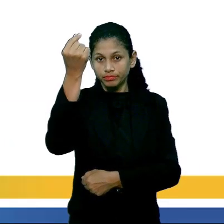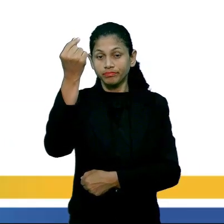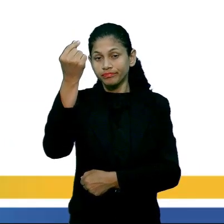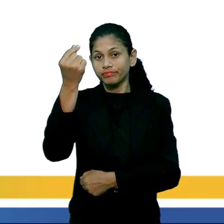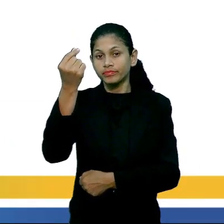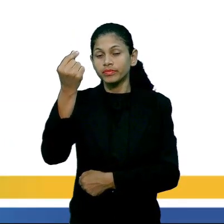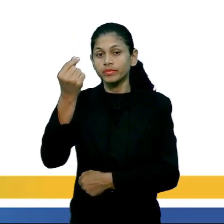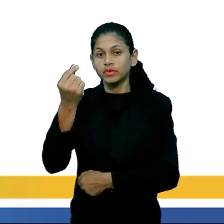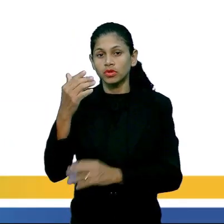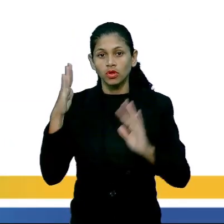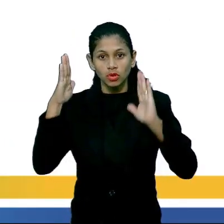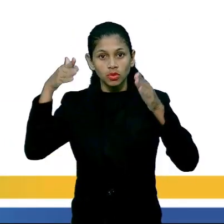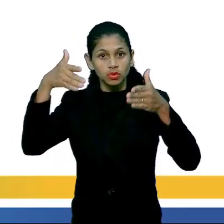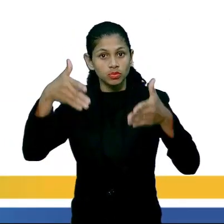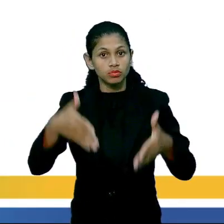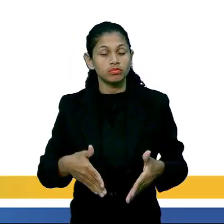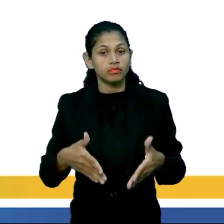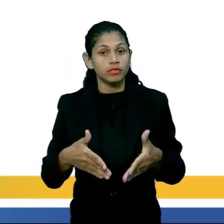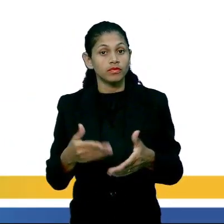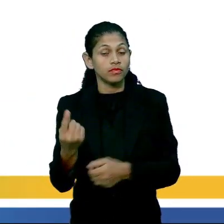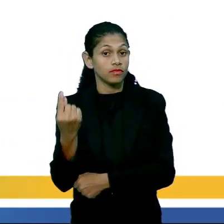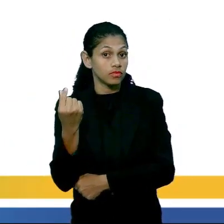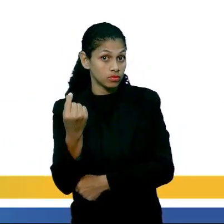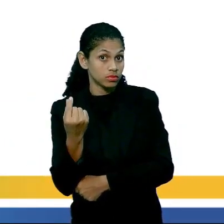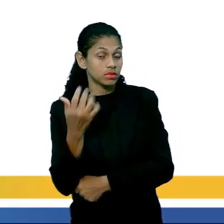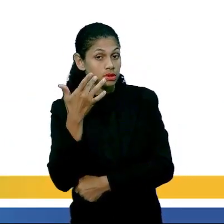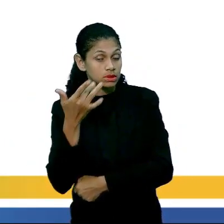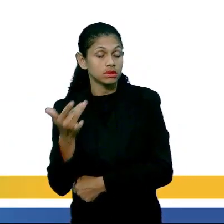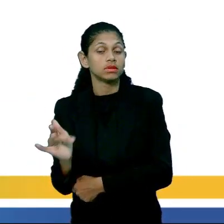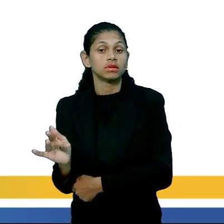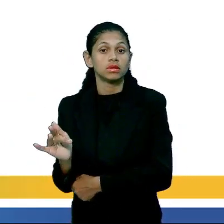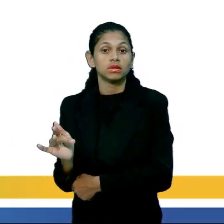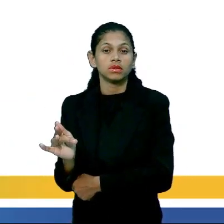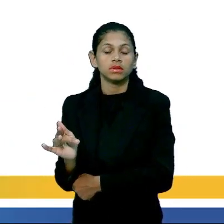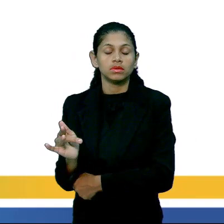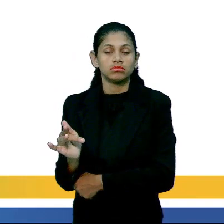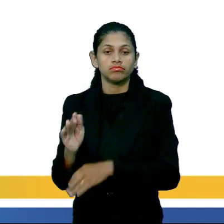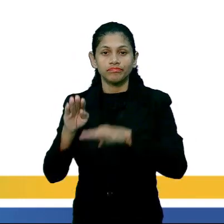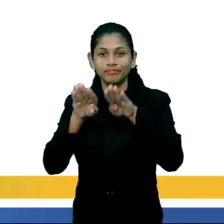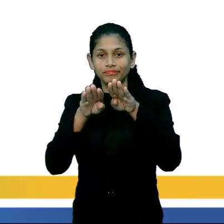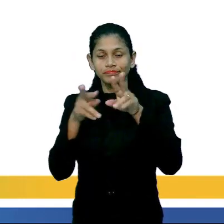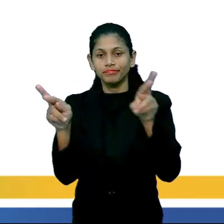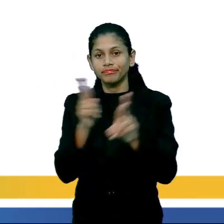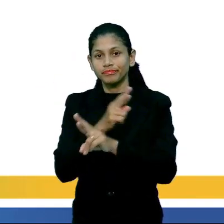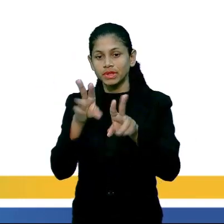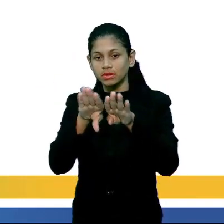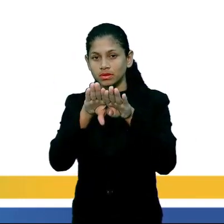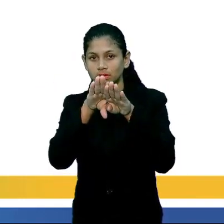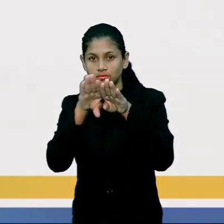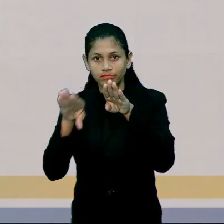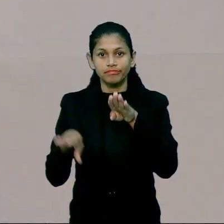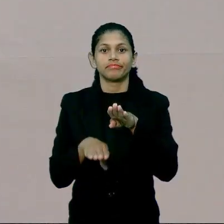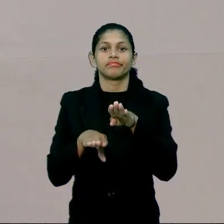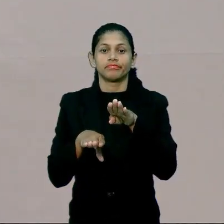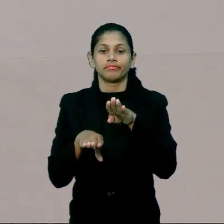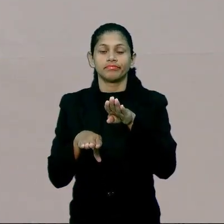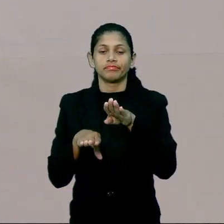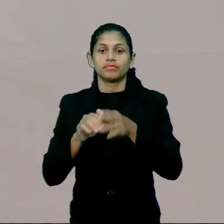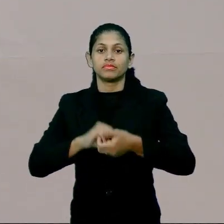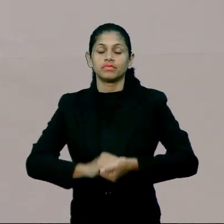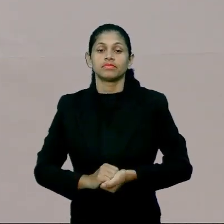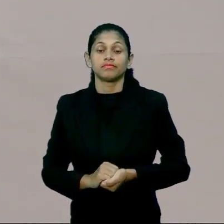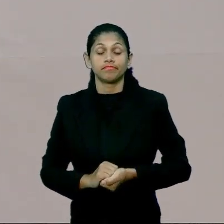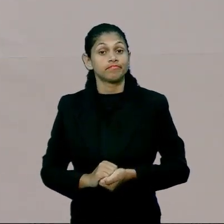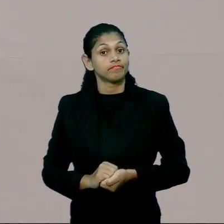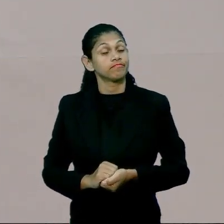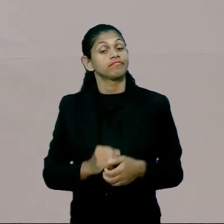brutal concentração da riqueza, gerando uma relação desproporcional no mundo. Então, acabamos